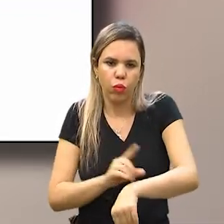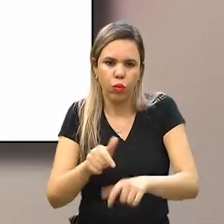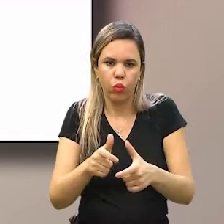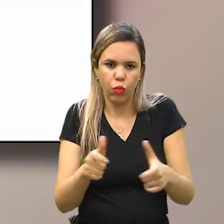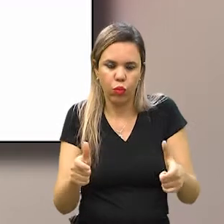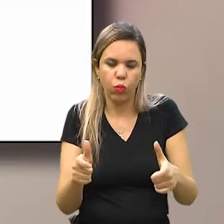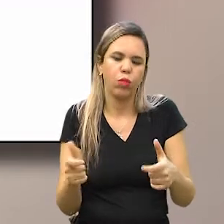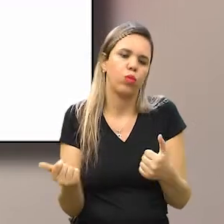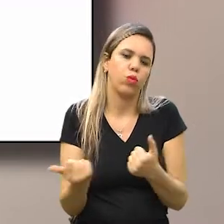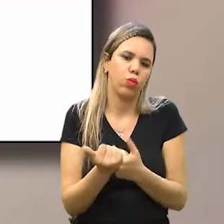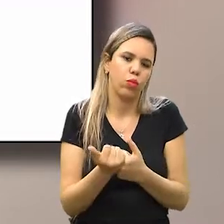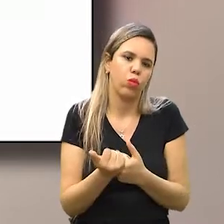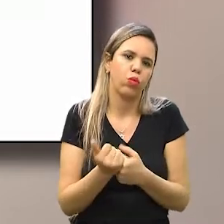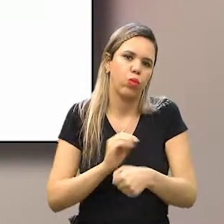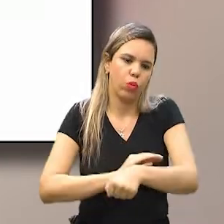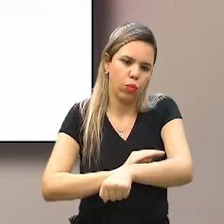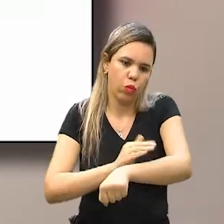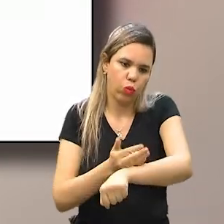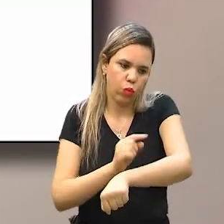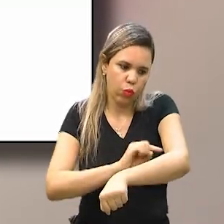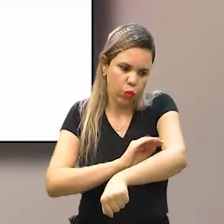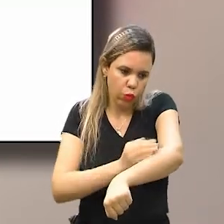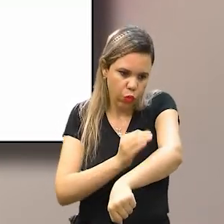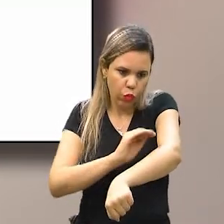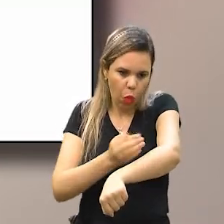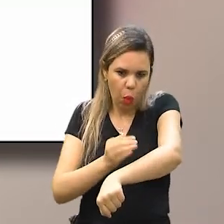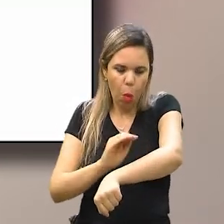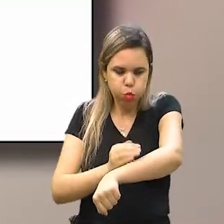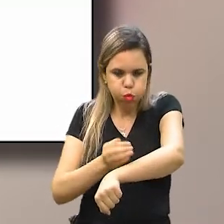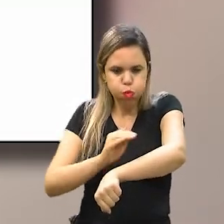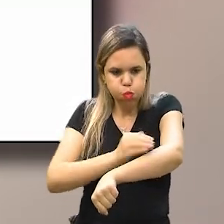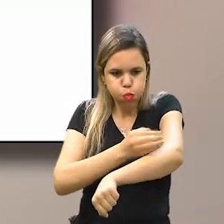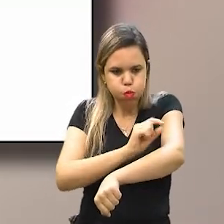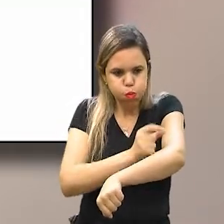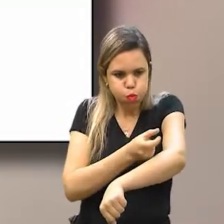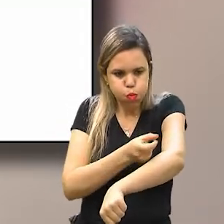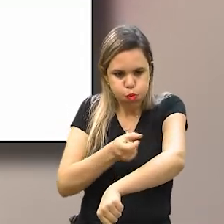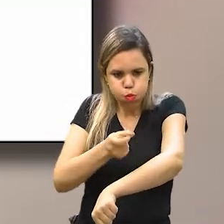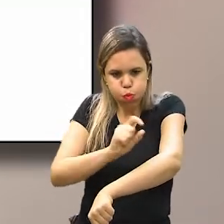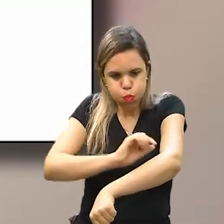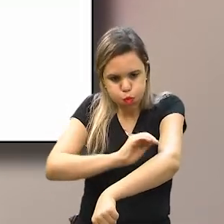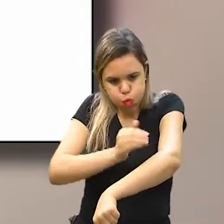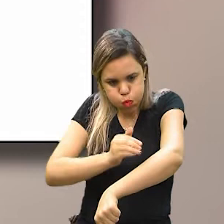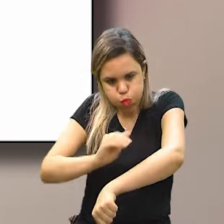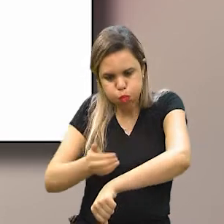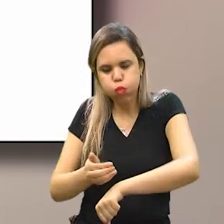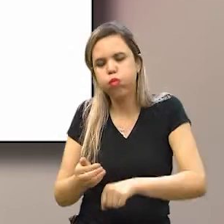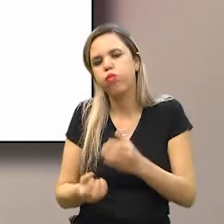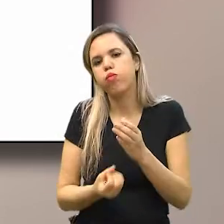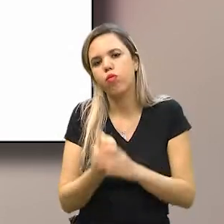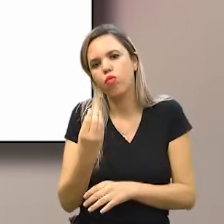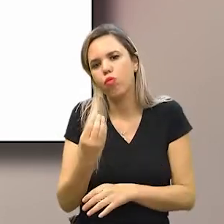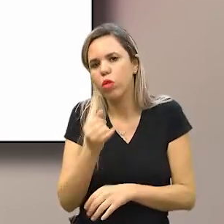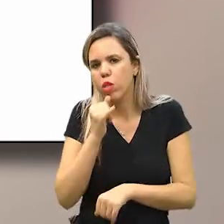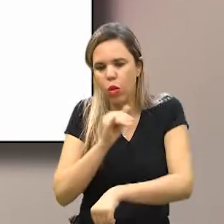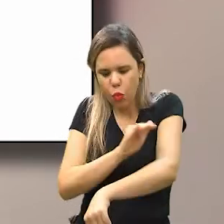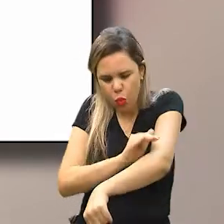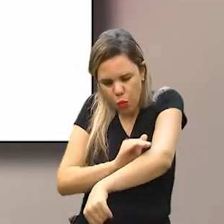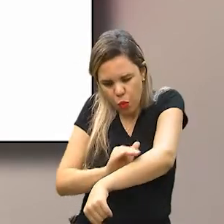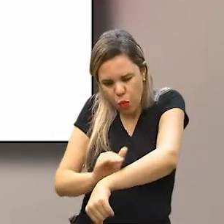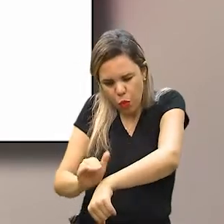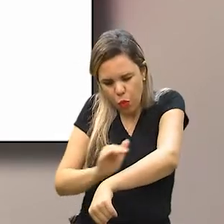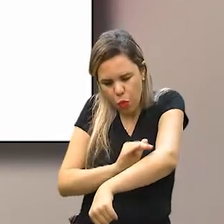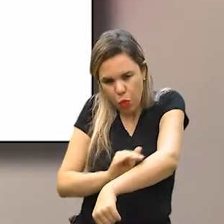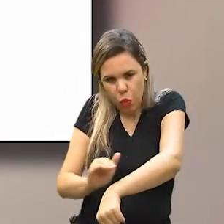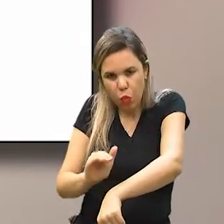já são cobertas por vesículas, por pequenas bolinhas, e eles aparecem geralmente formando uma faixa